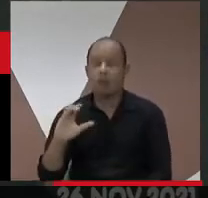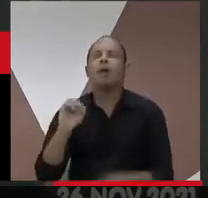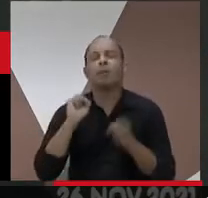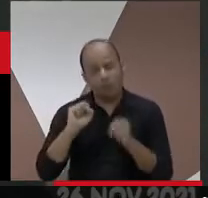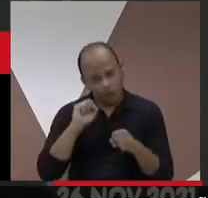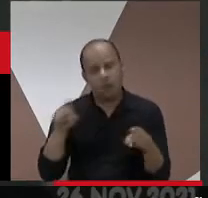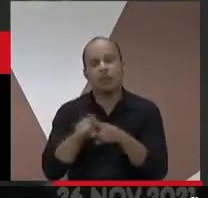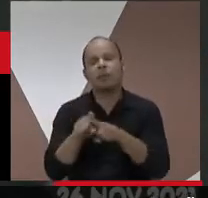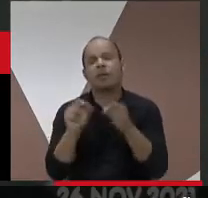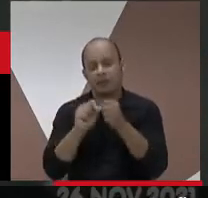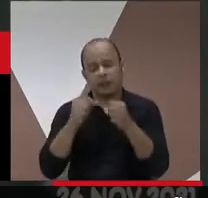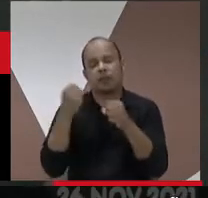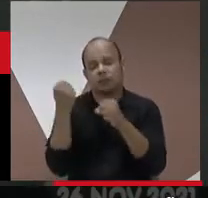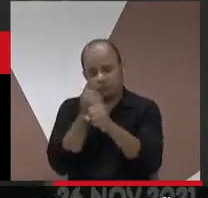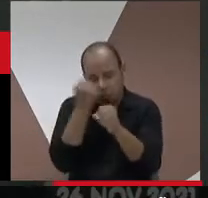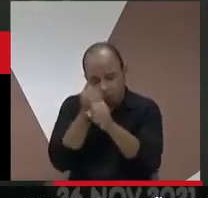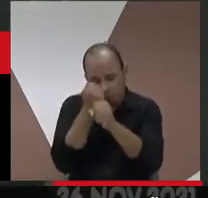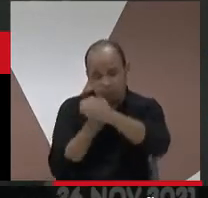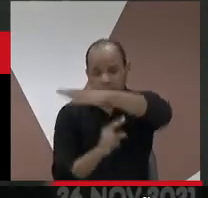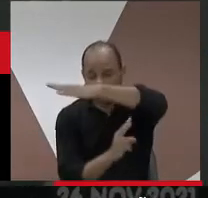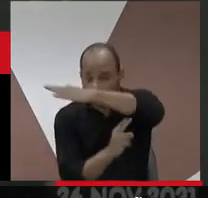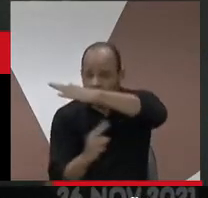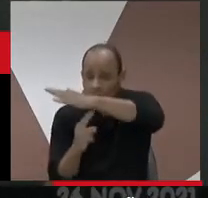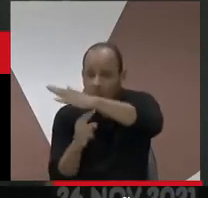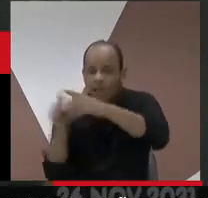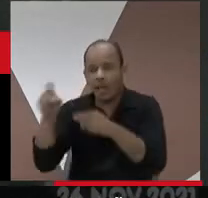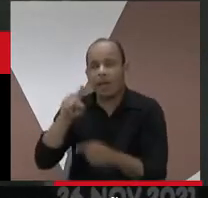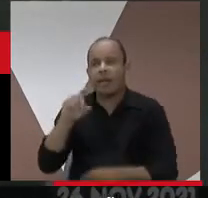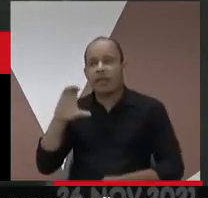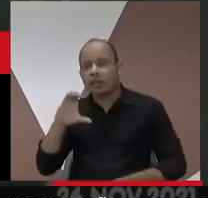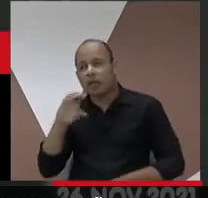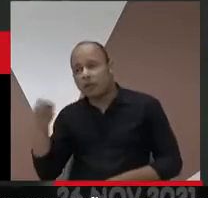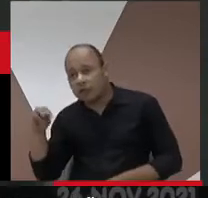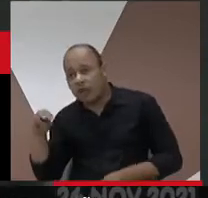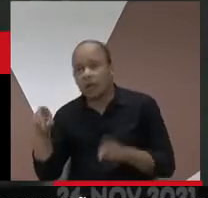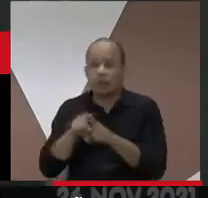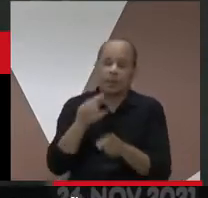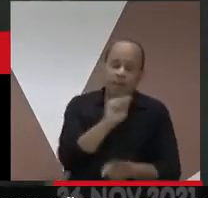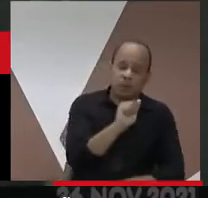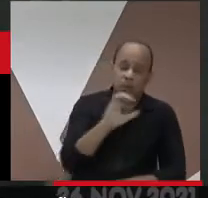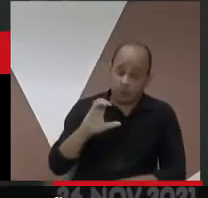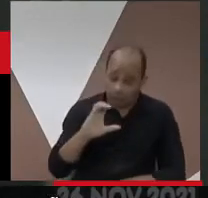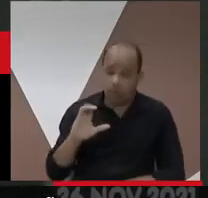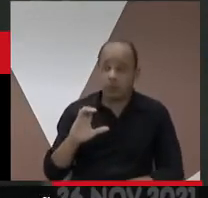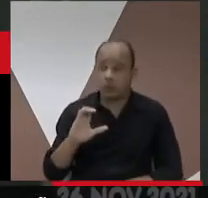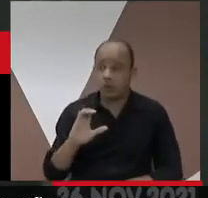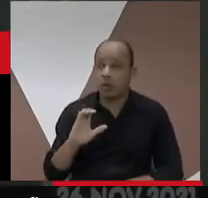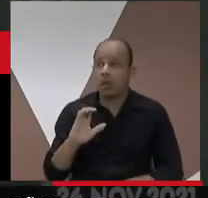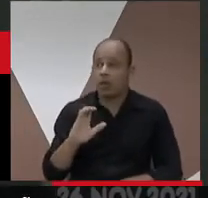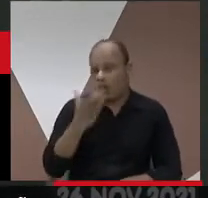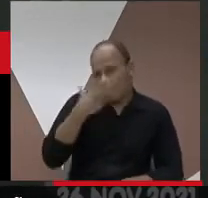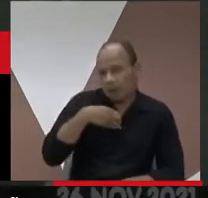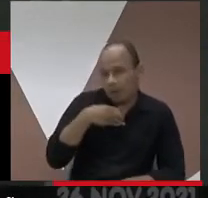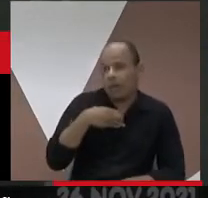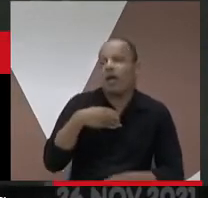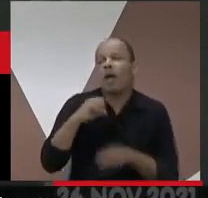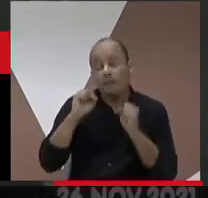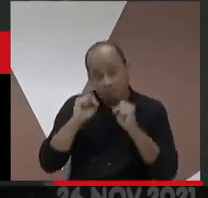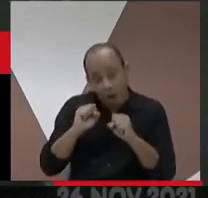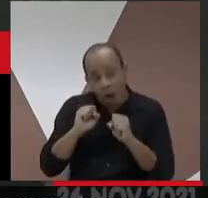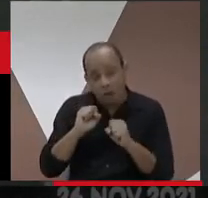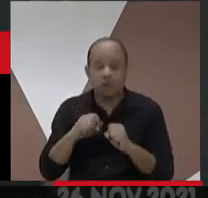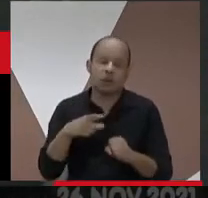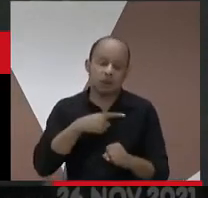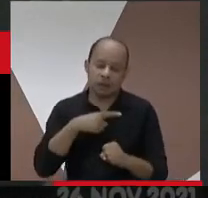ali, ou um depósito, entre a Cristiano Machado e Antônio Carlos, poderia fazer o alargamento. É 2,5 faixas,